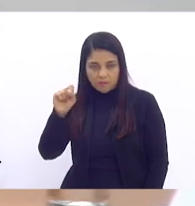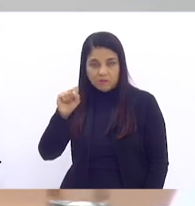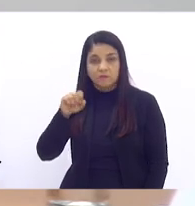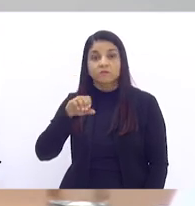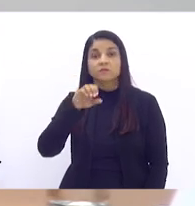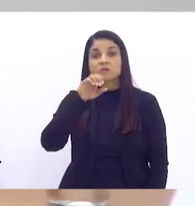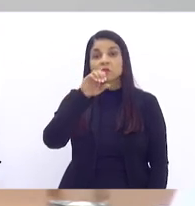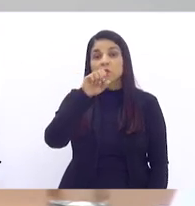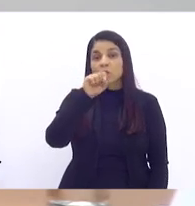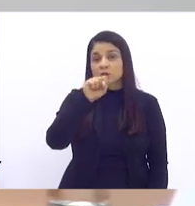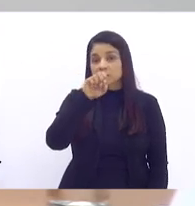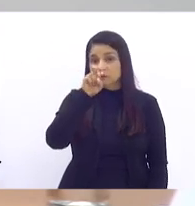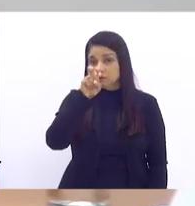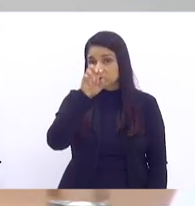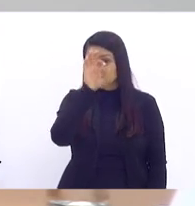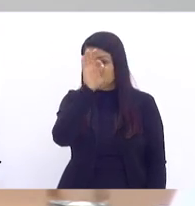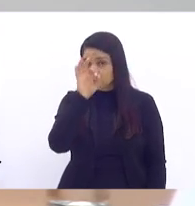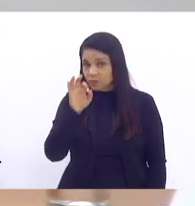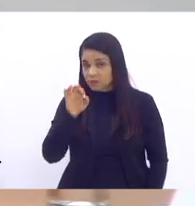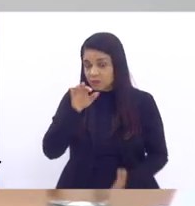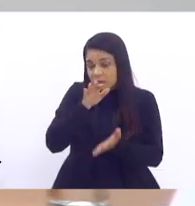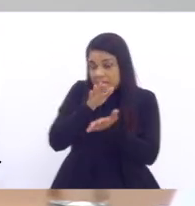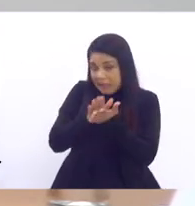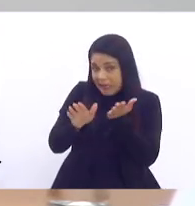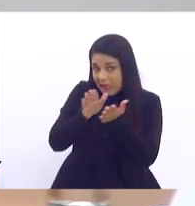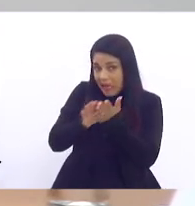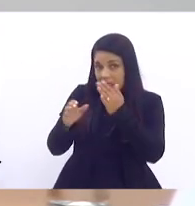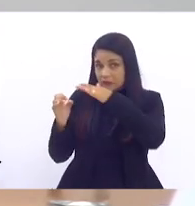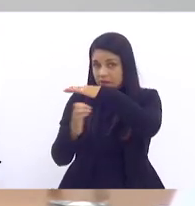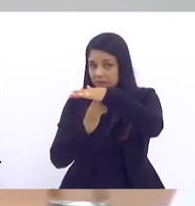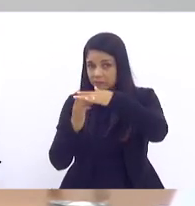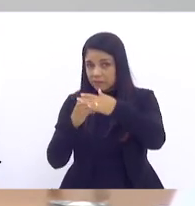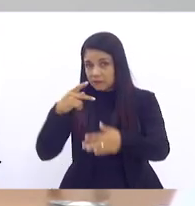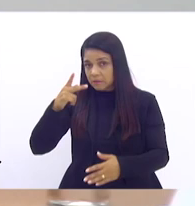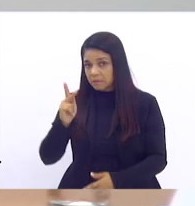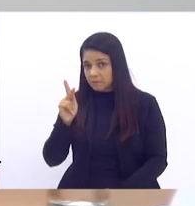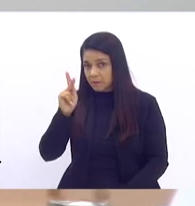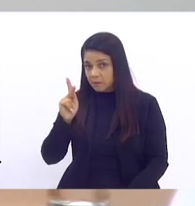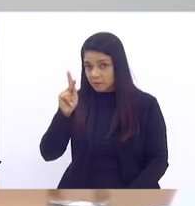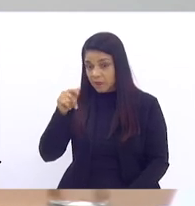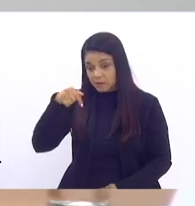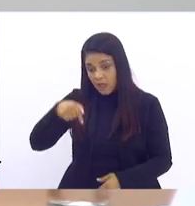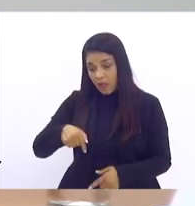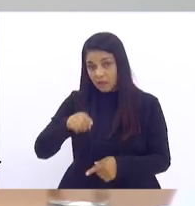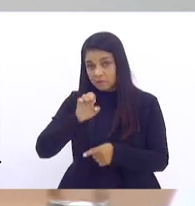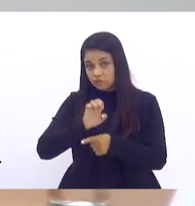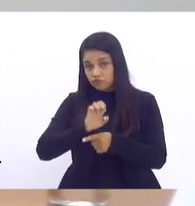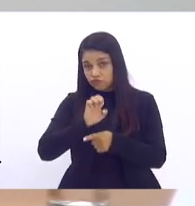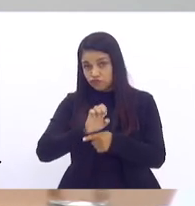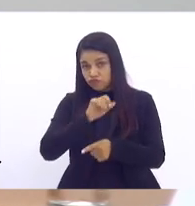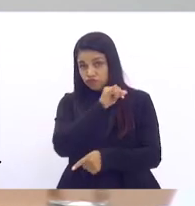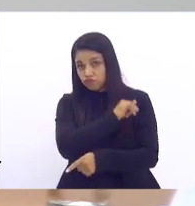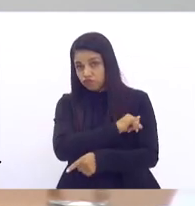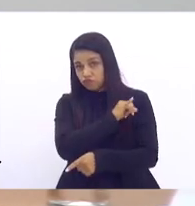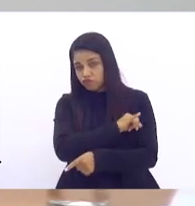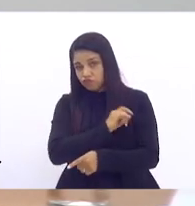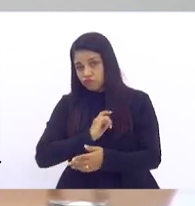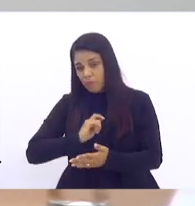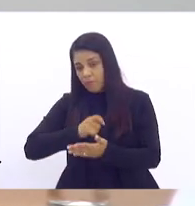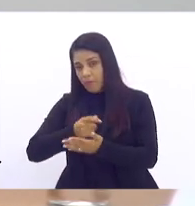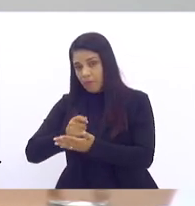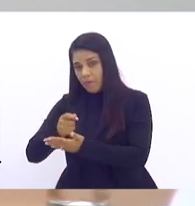85% dos gastos da Petrobras gasta-se no estado do Rio de Janeiro gasta-se no estado do Rio de Janeiro